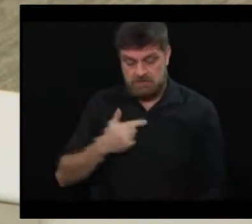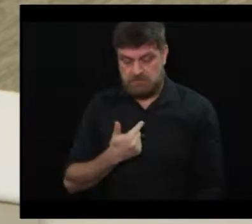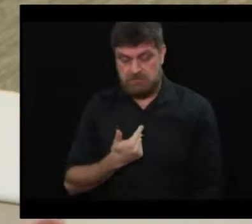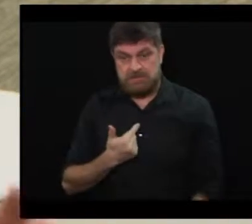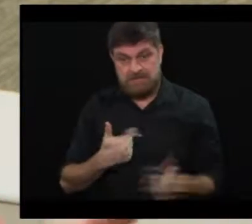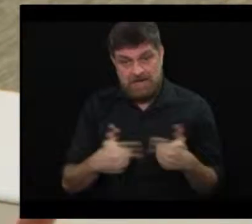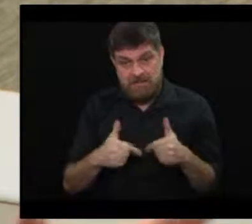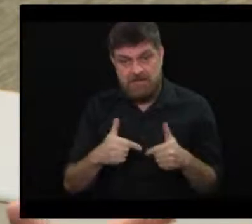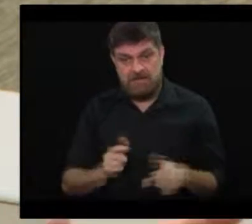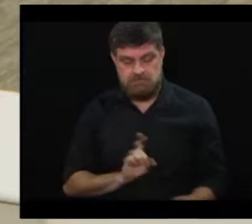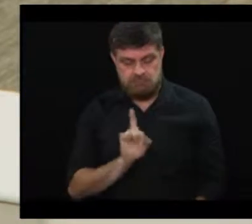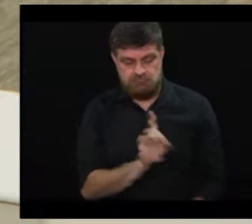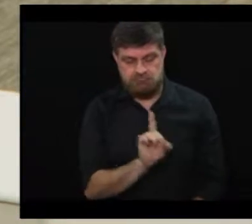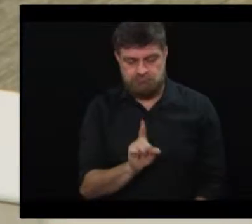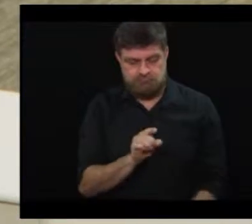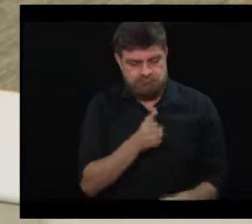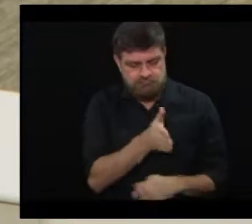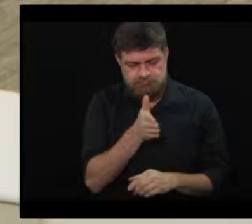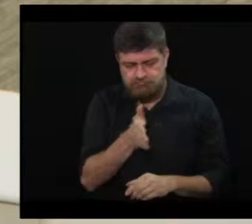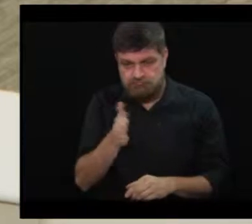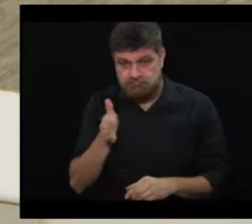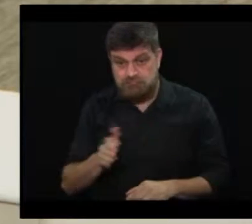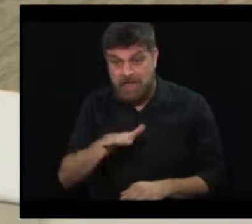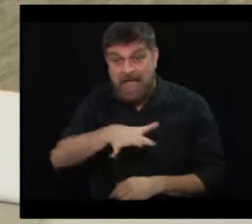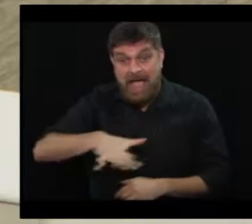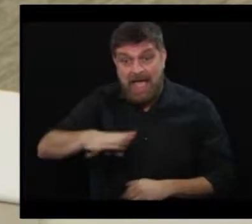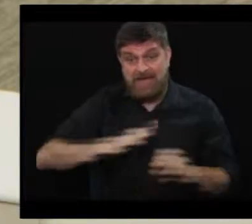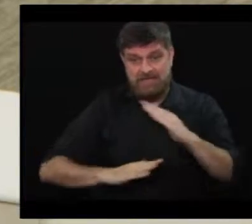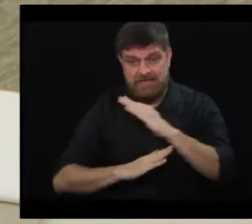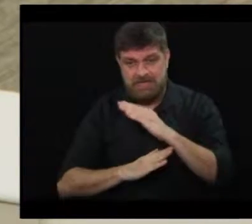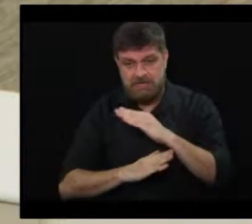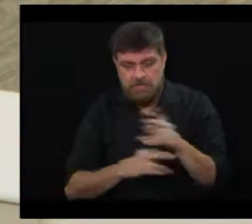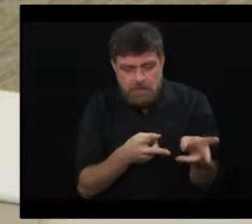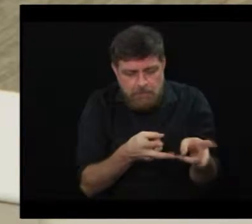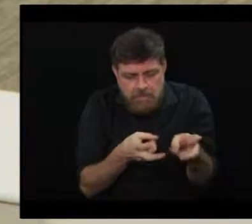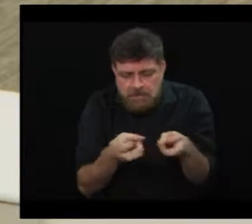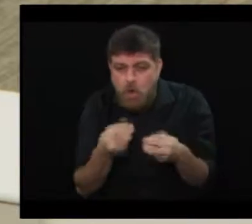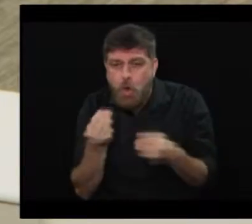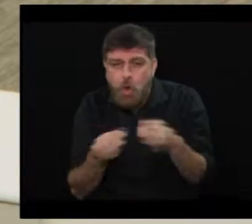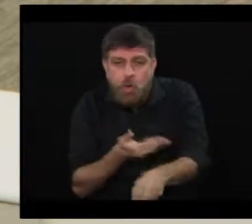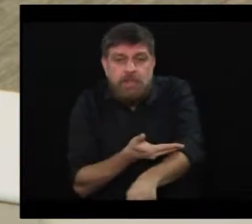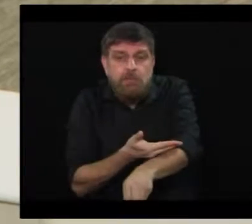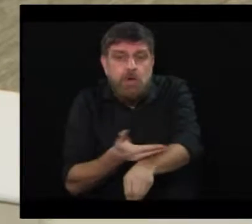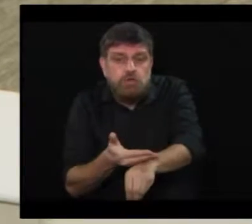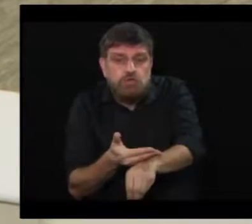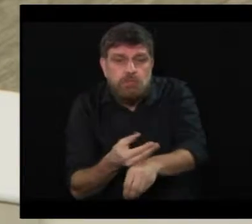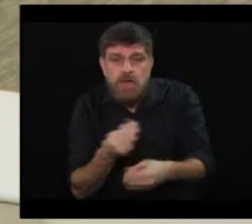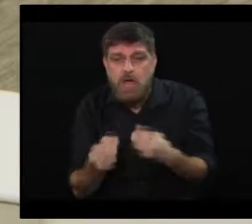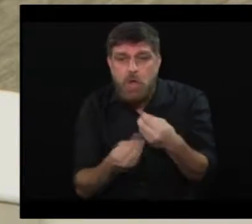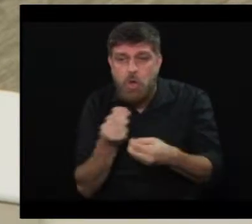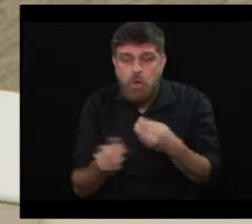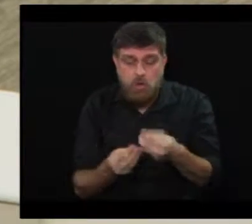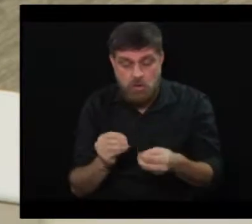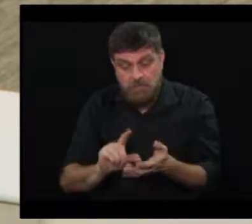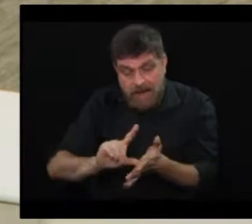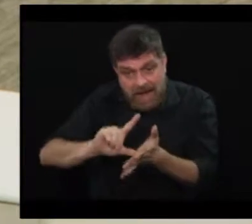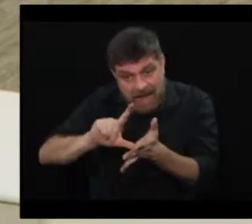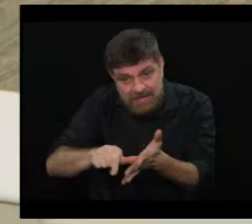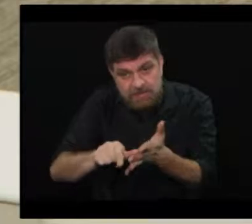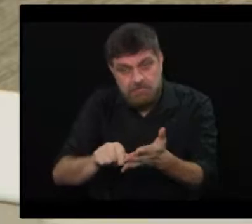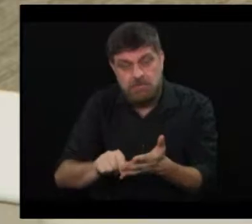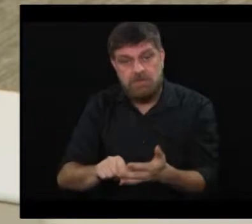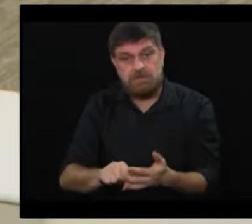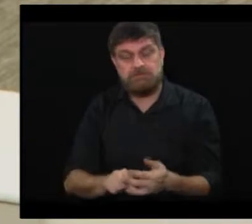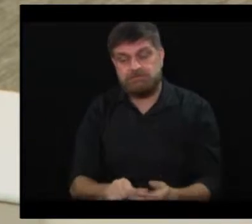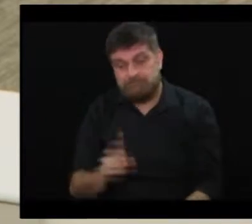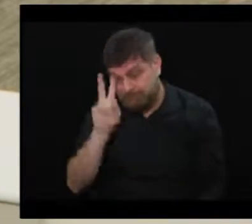aos vários e diversos setores da Câmara para ver quais são os hábitos de consumo, a partir daí